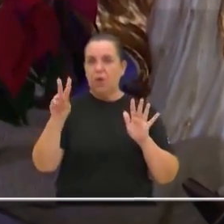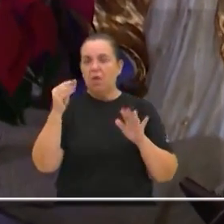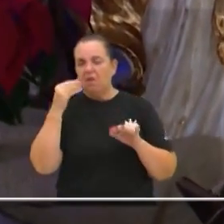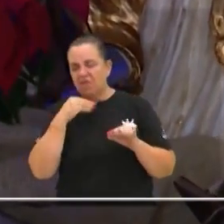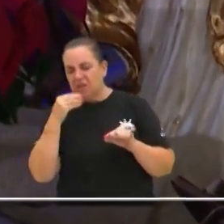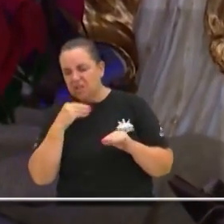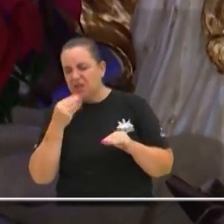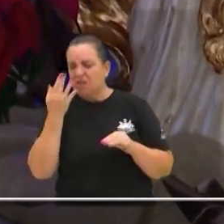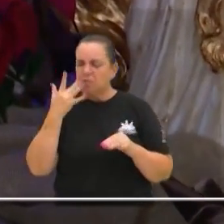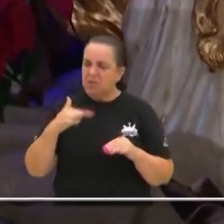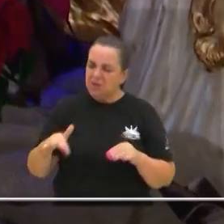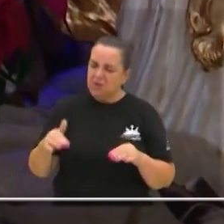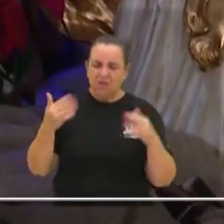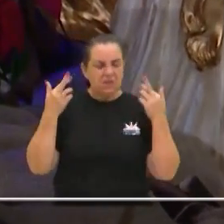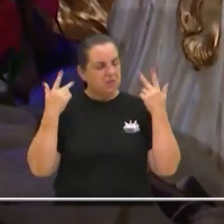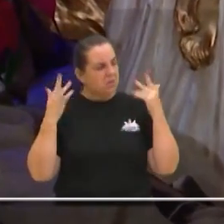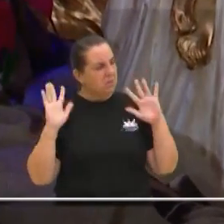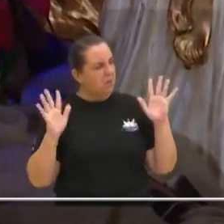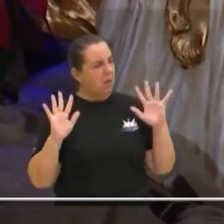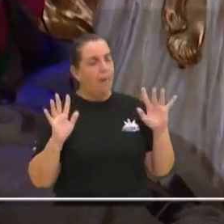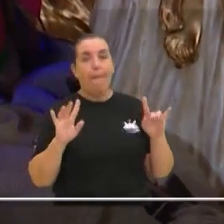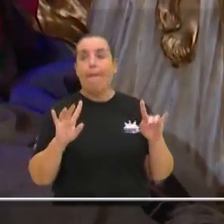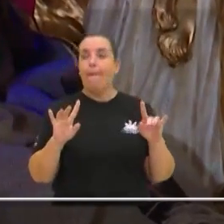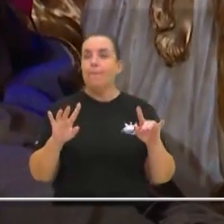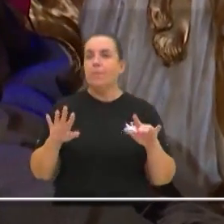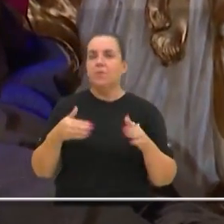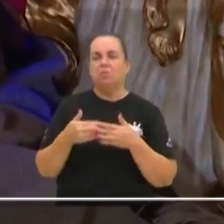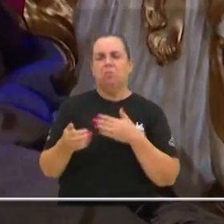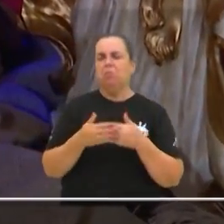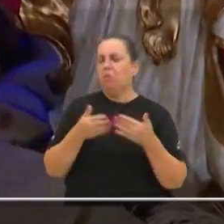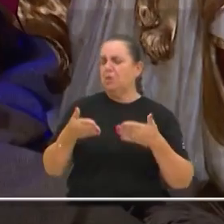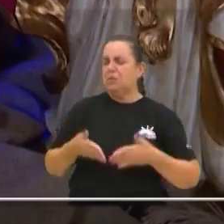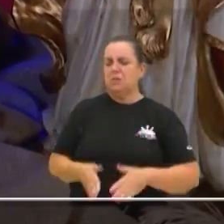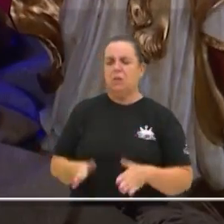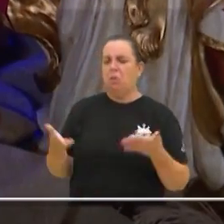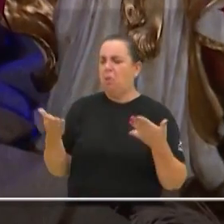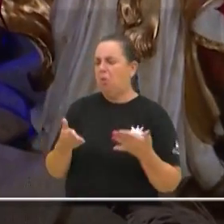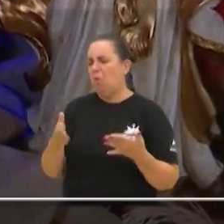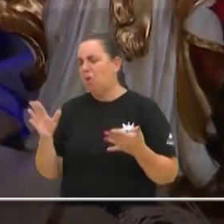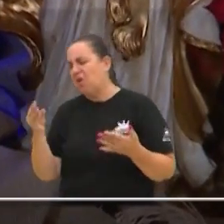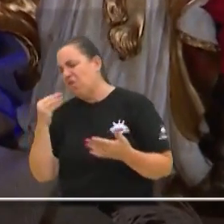fragilidade de uma criança. Uma criança recém-nascida.